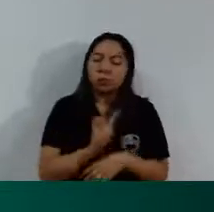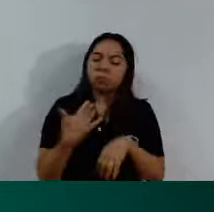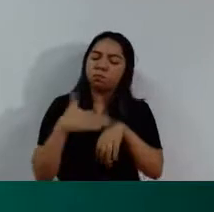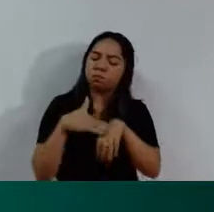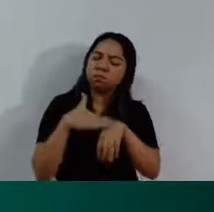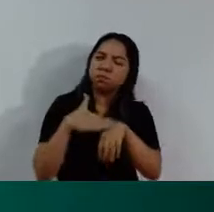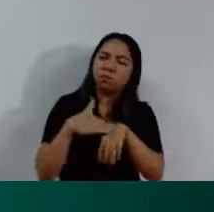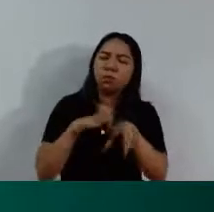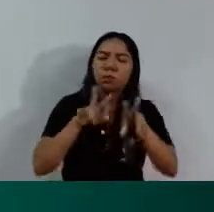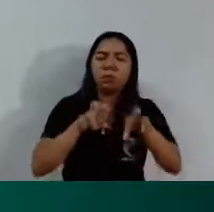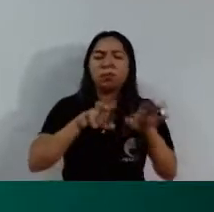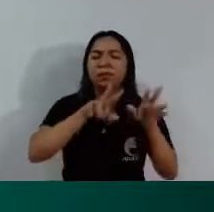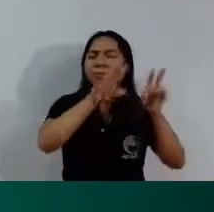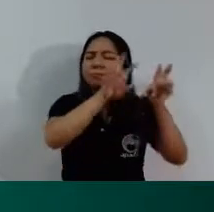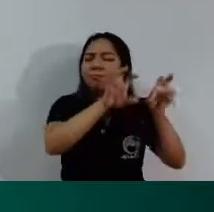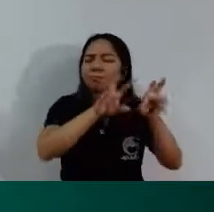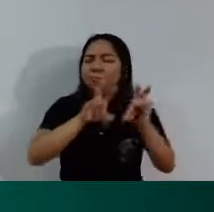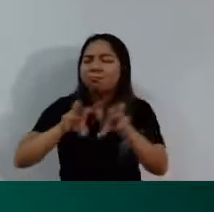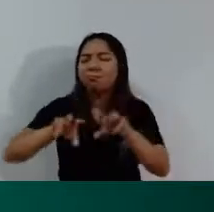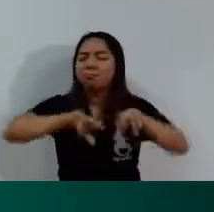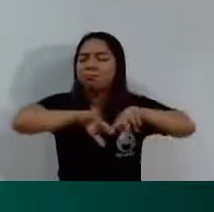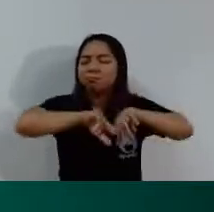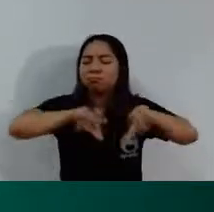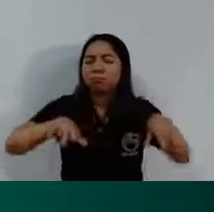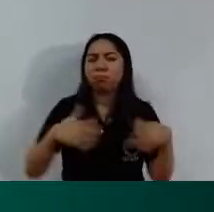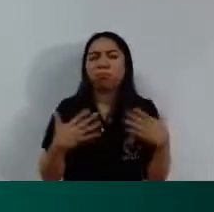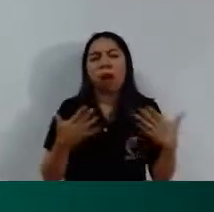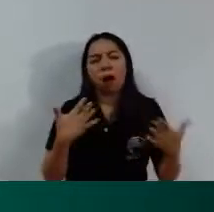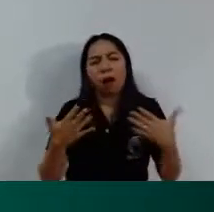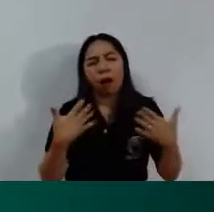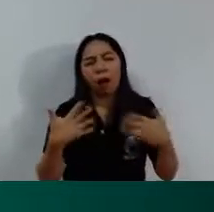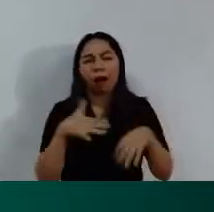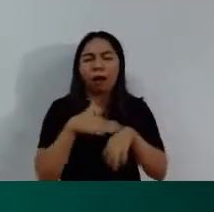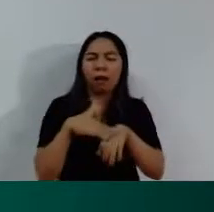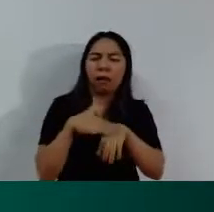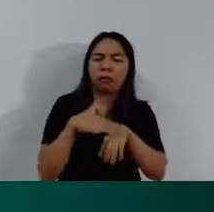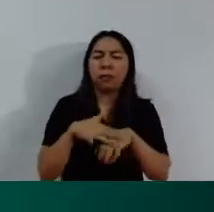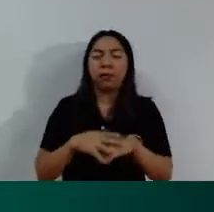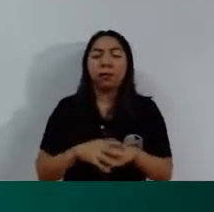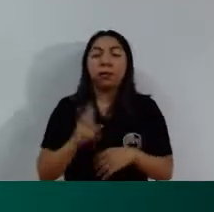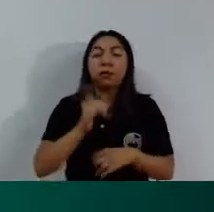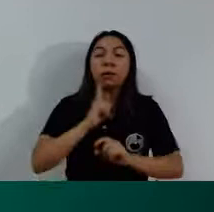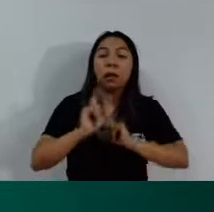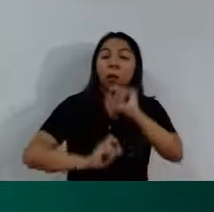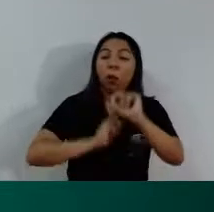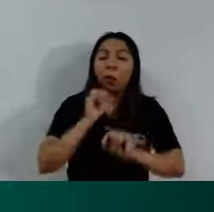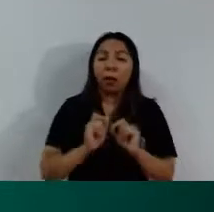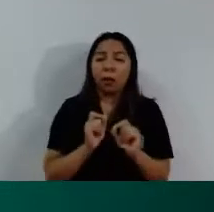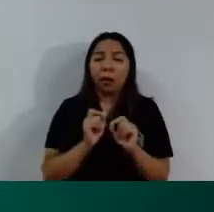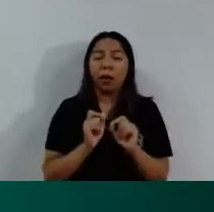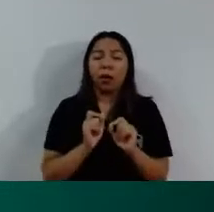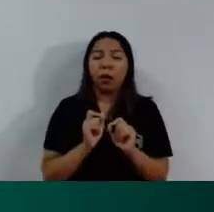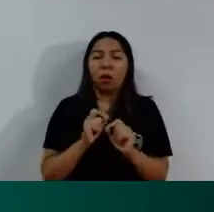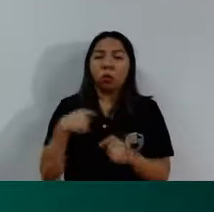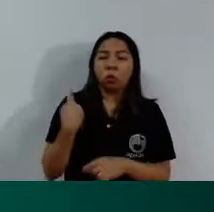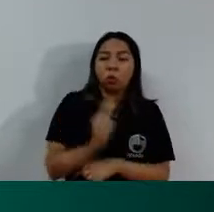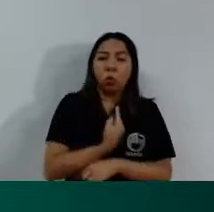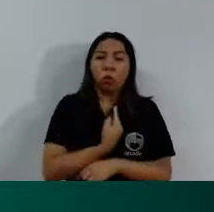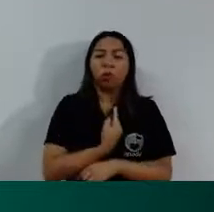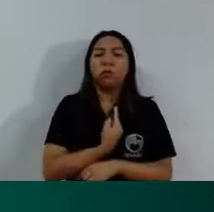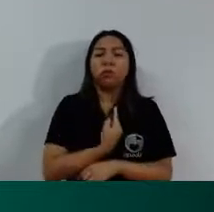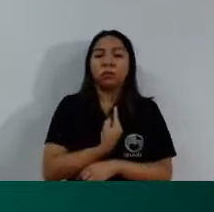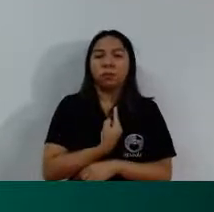sobre várias coisas e ficou muito premente para nós na verdade água que a gente